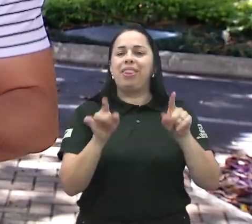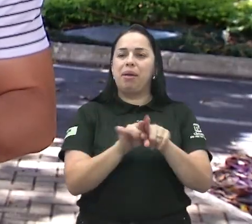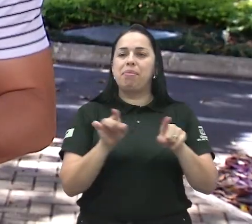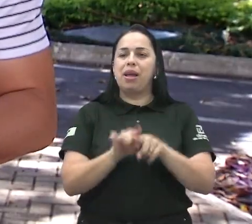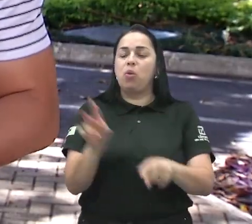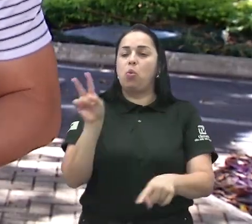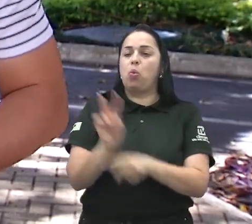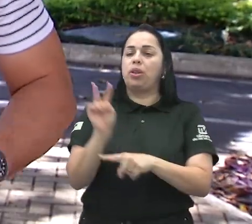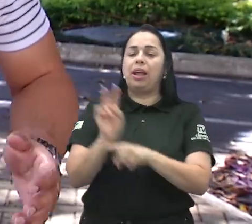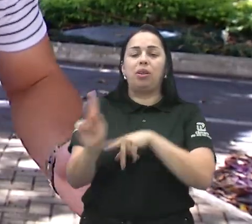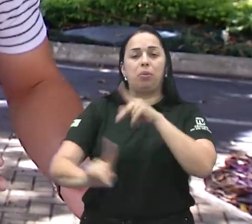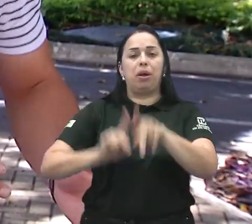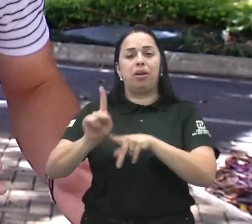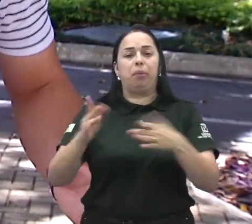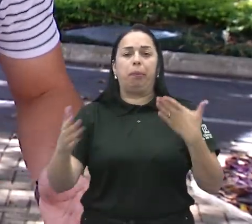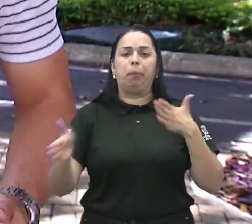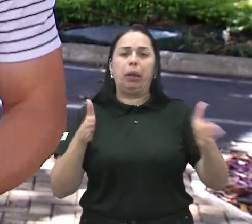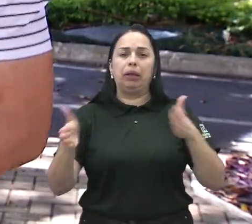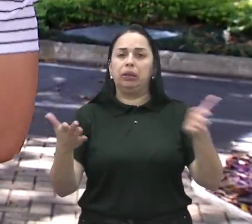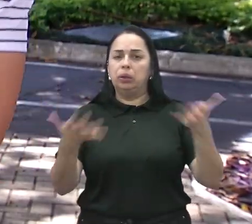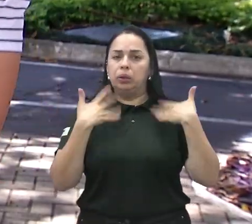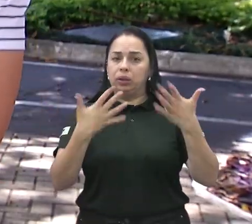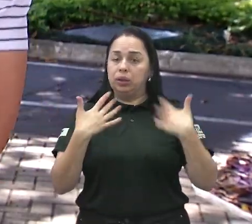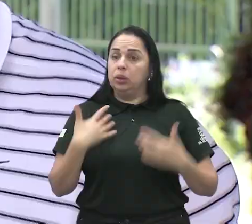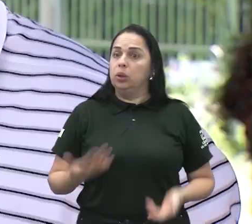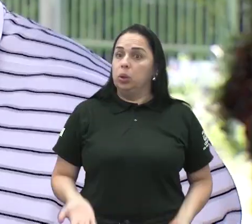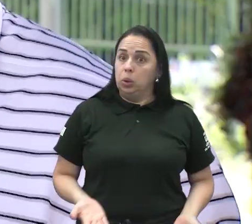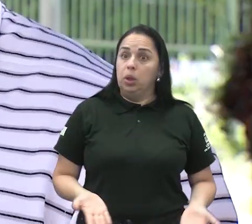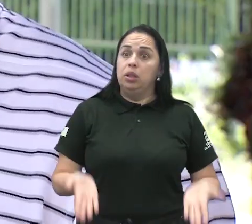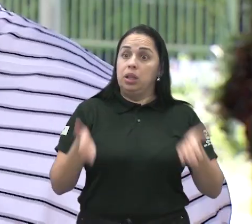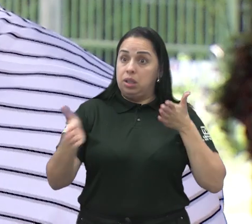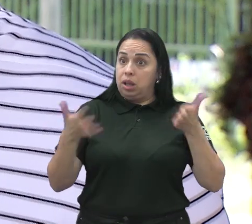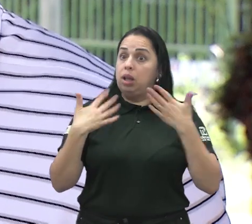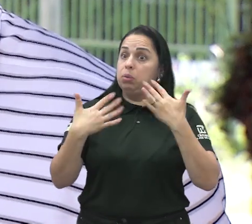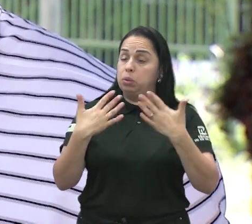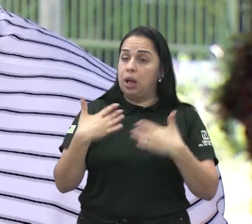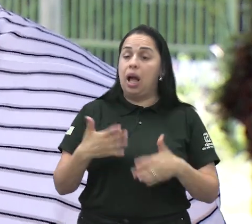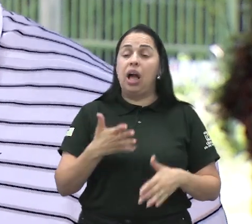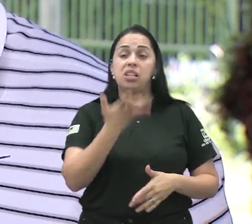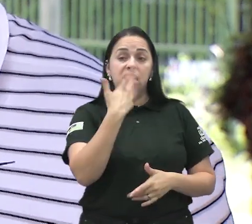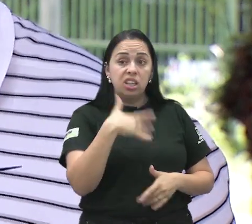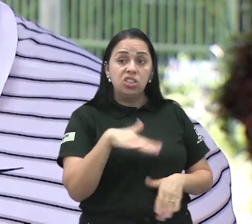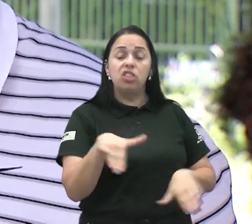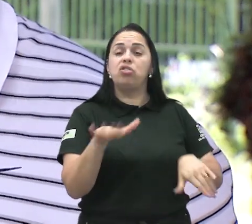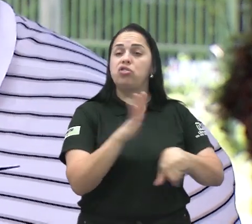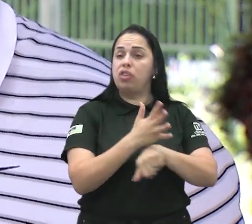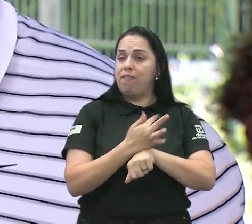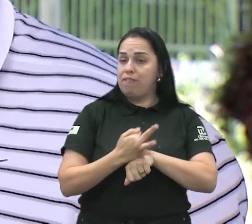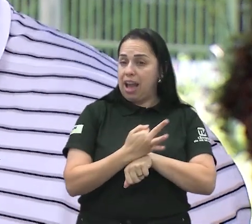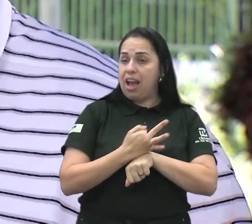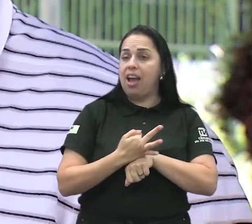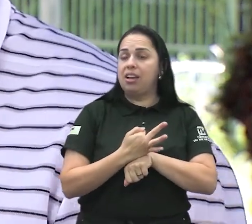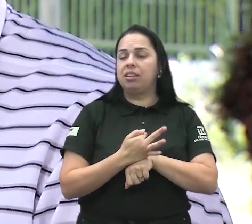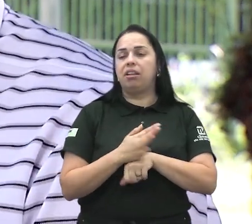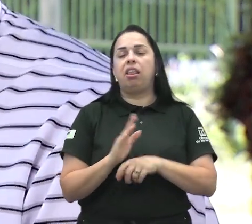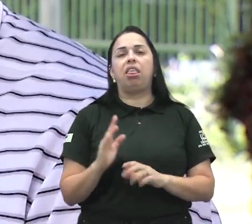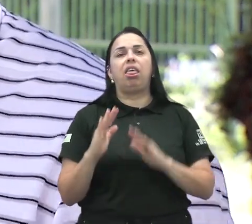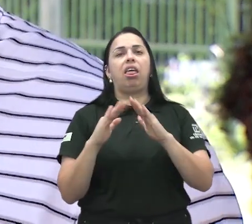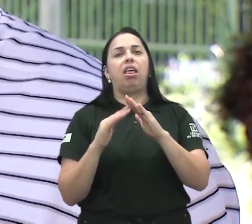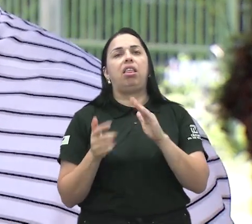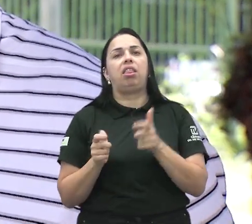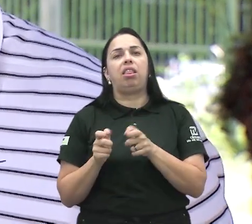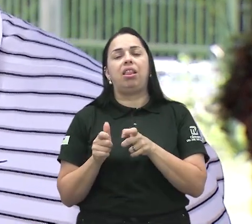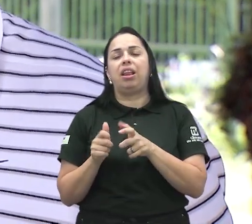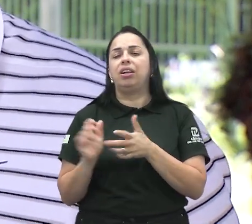e cuidado com a população durante o verão. É um calor imenso, as crianças de férias também. Então, para que as crianças não